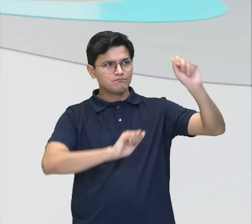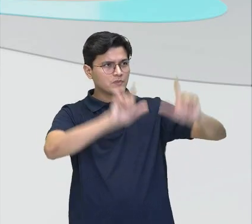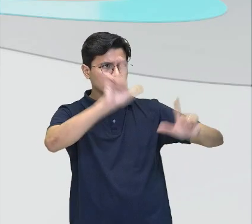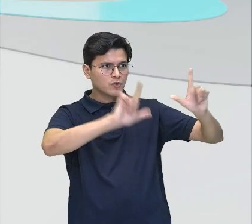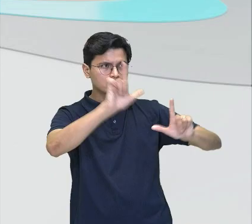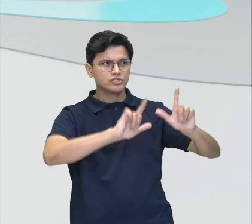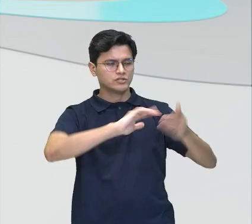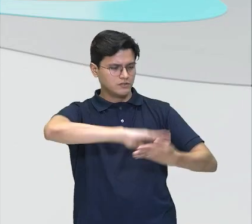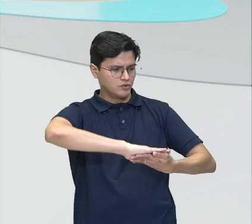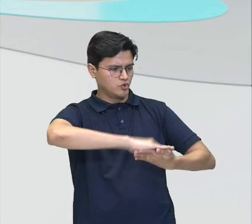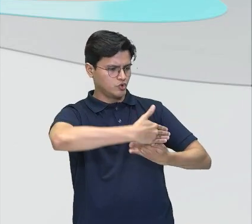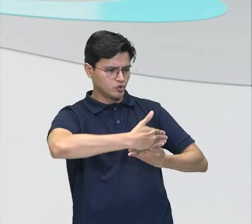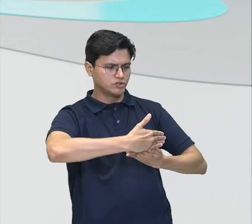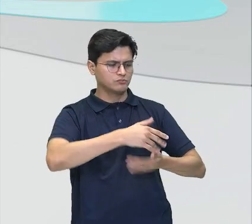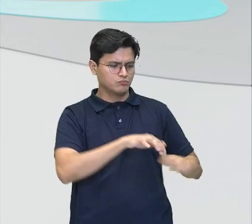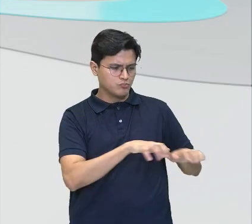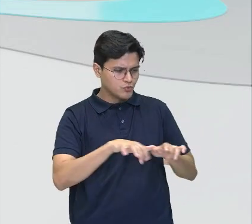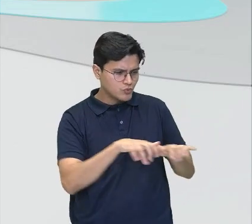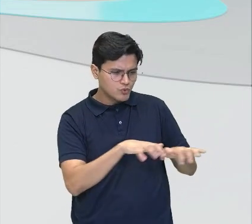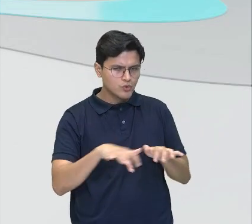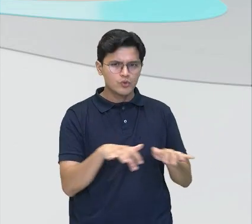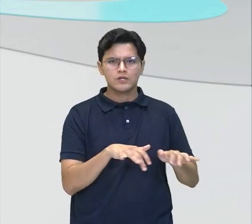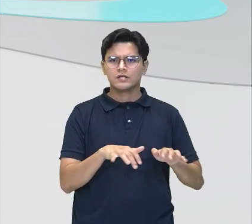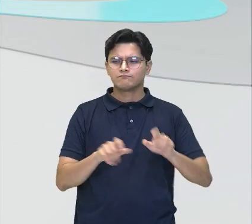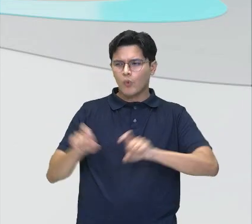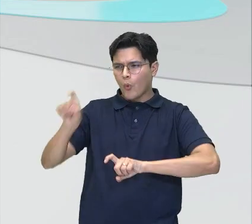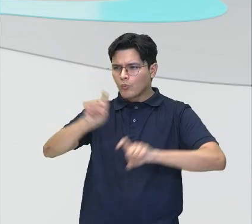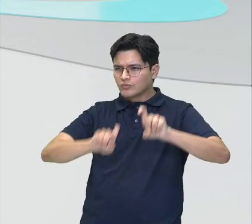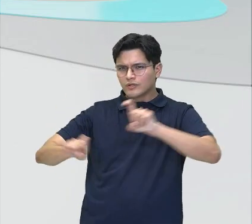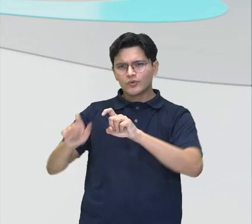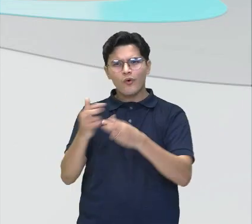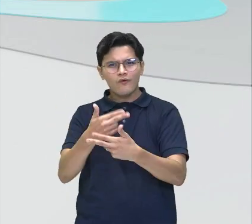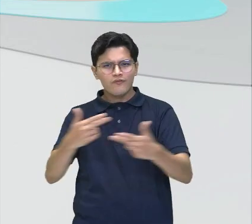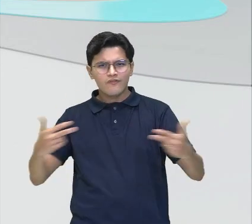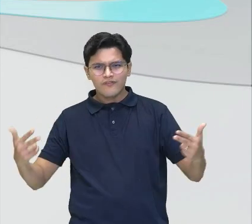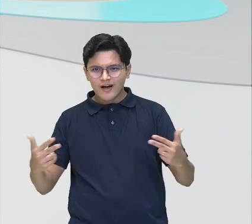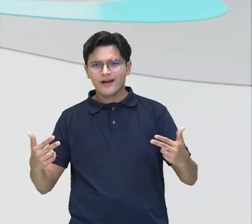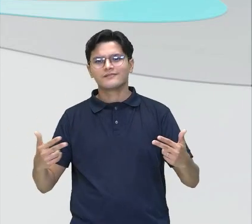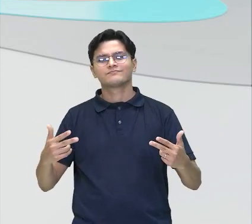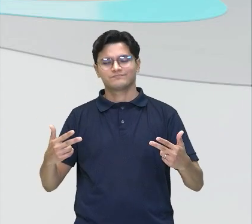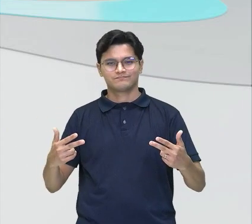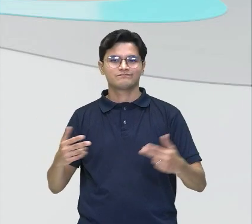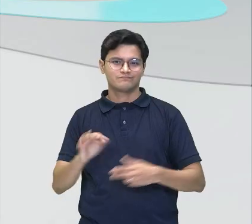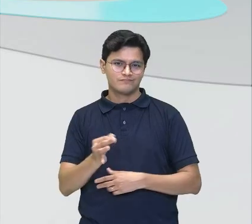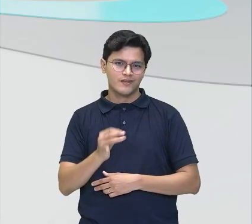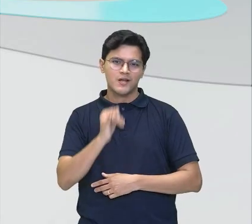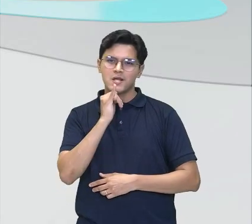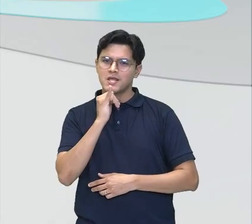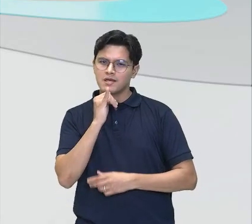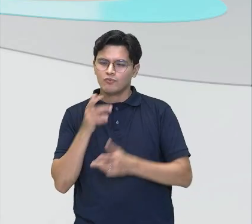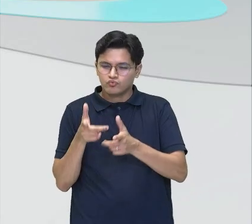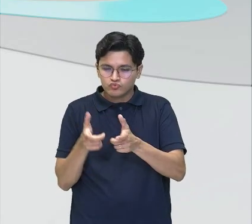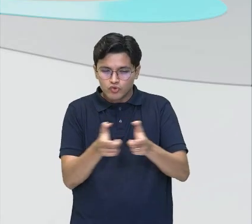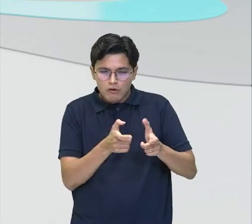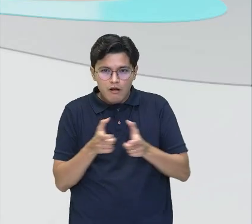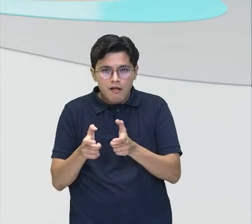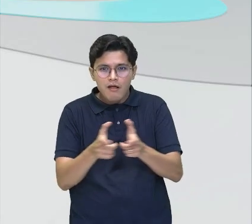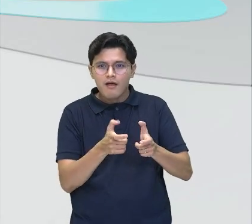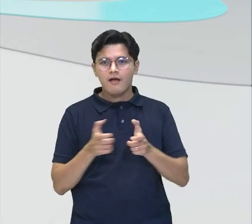sentido de utilizar como os Exergames lá, eu citei como exemplo, né? Fazer atividade física com